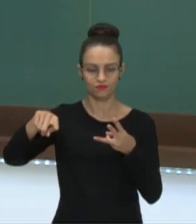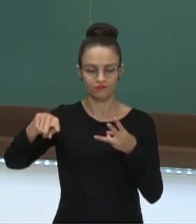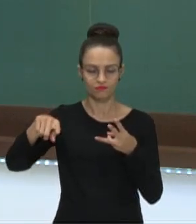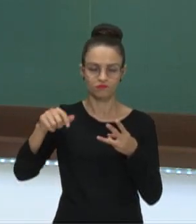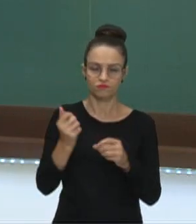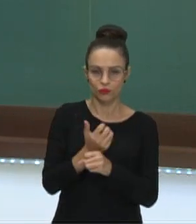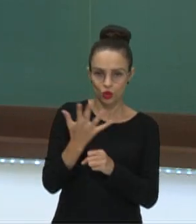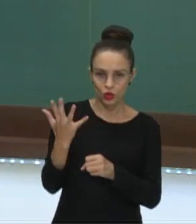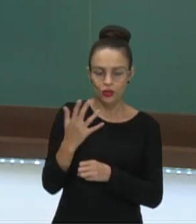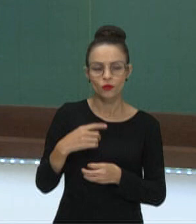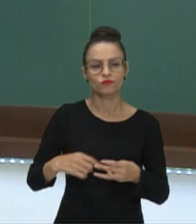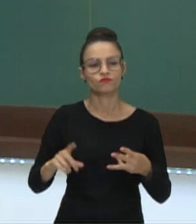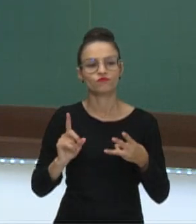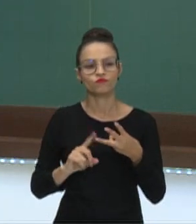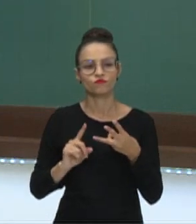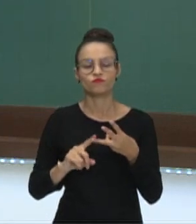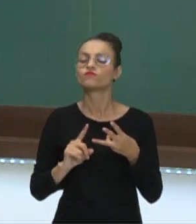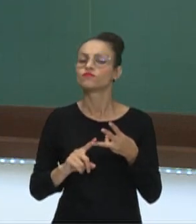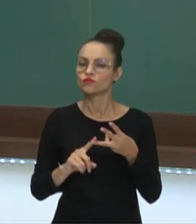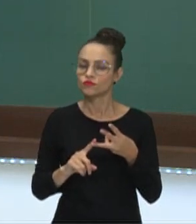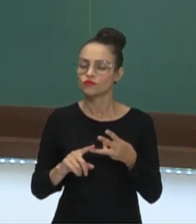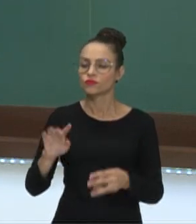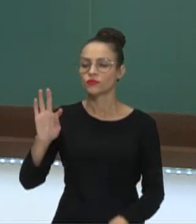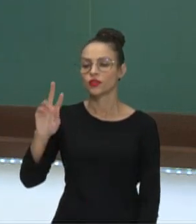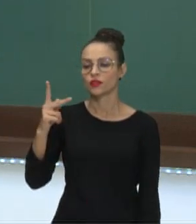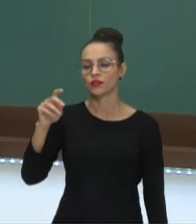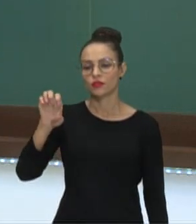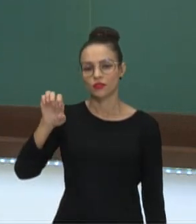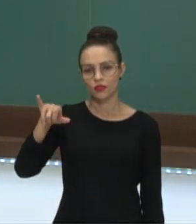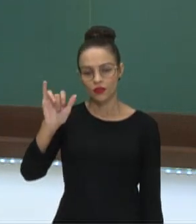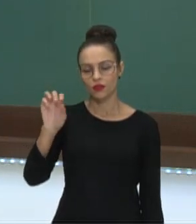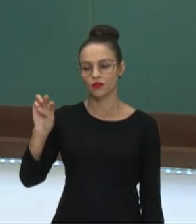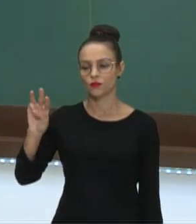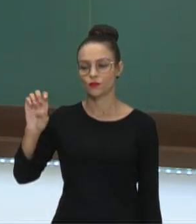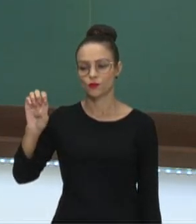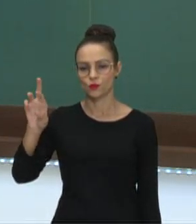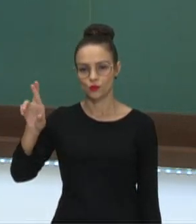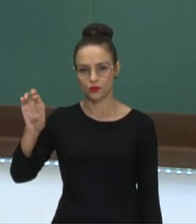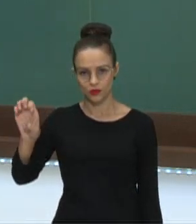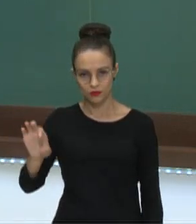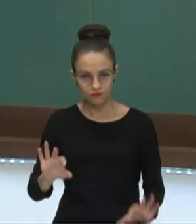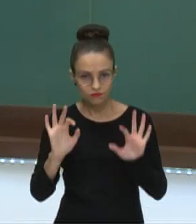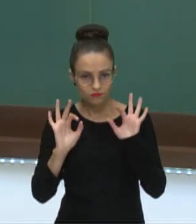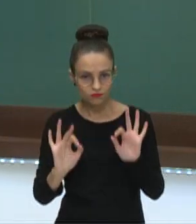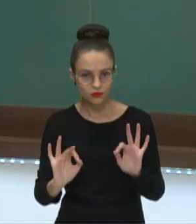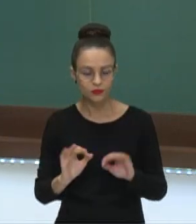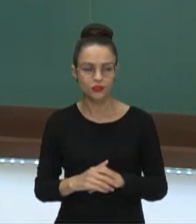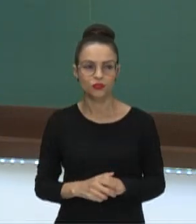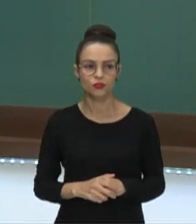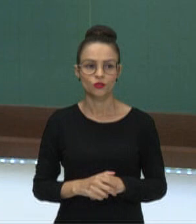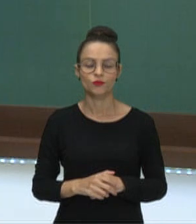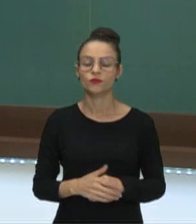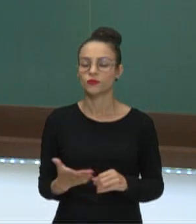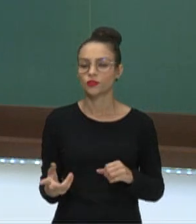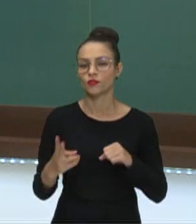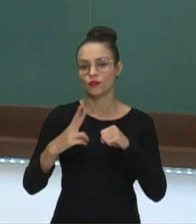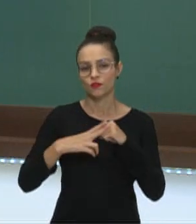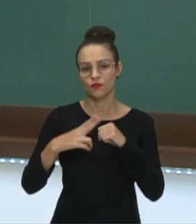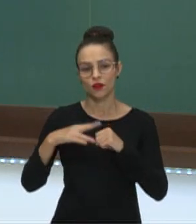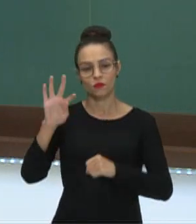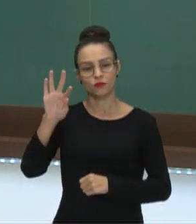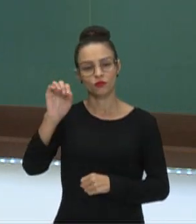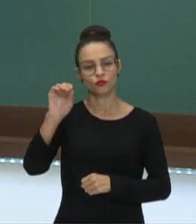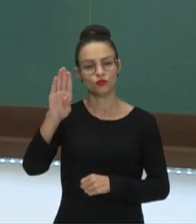ela, das coisas, eu vou usar they were. Tranquilo? Certo? Então, o verbo to be, o